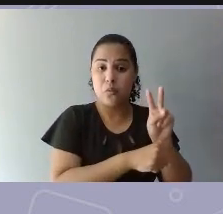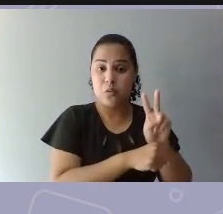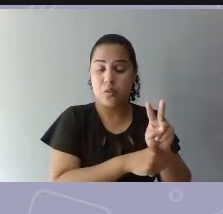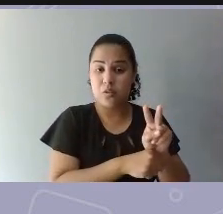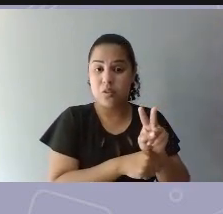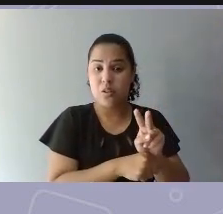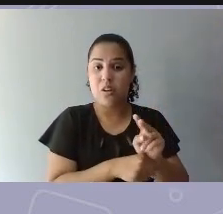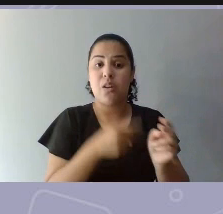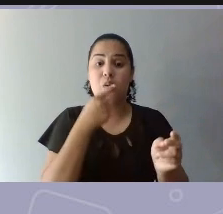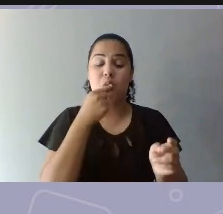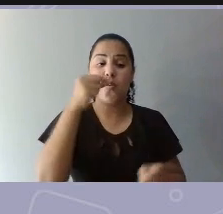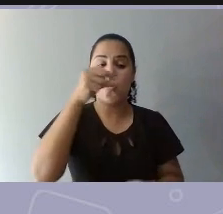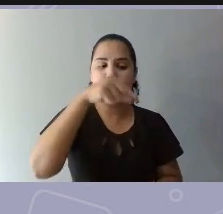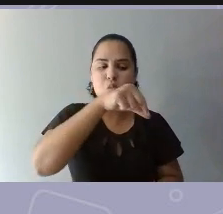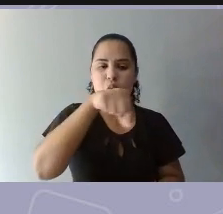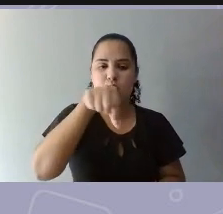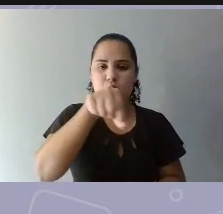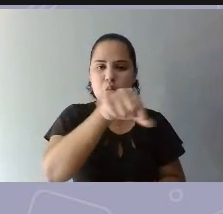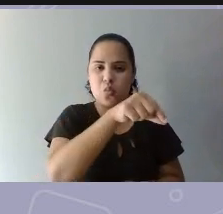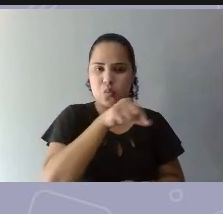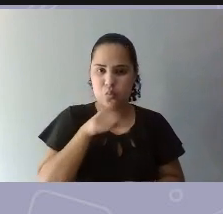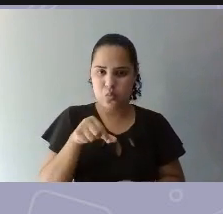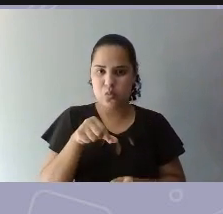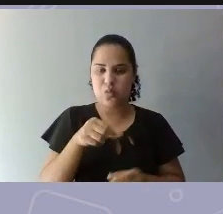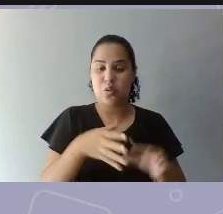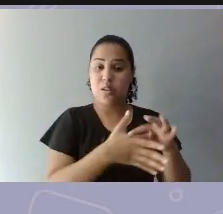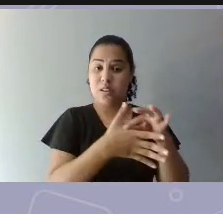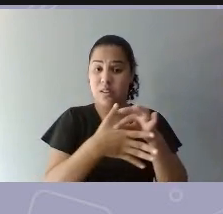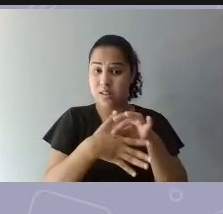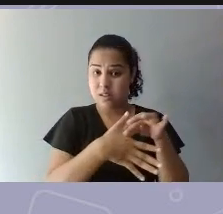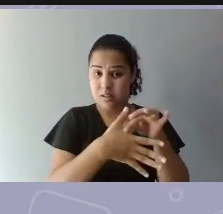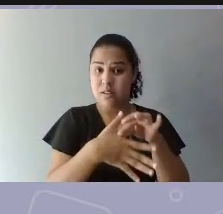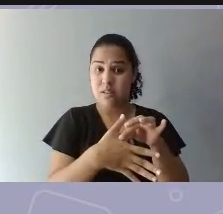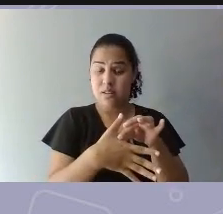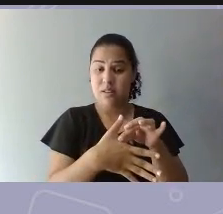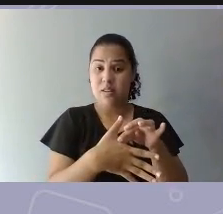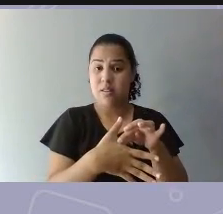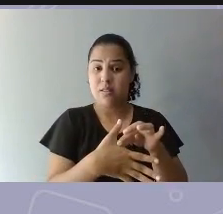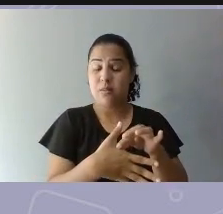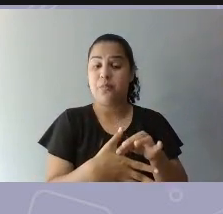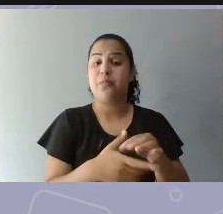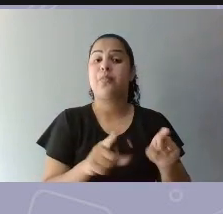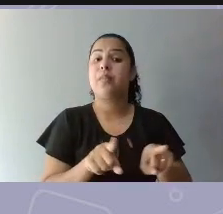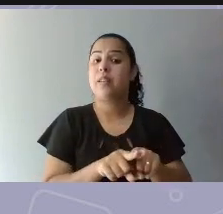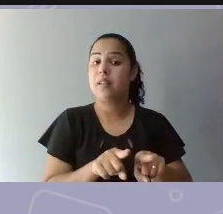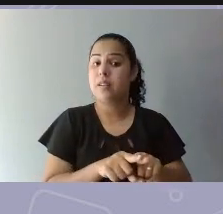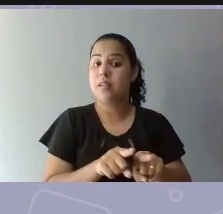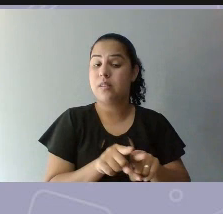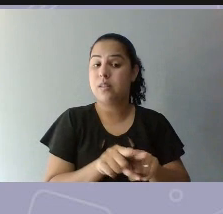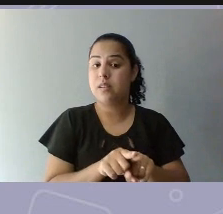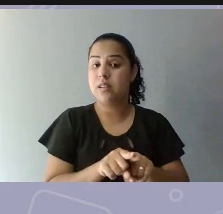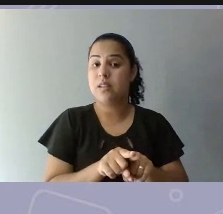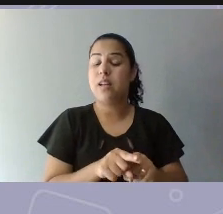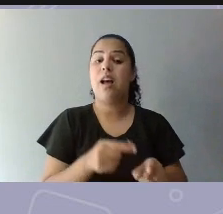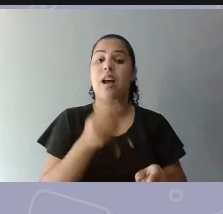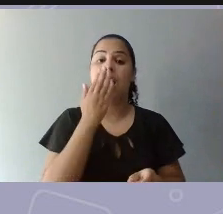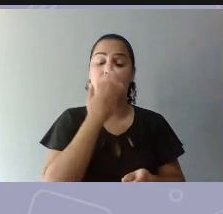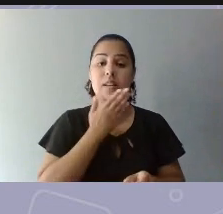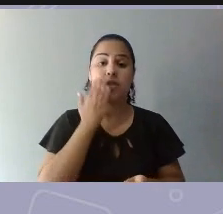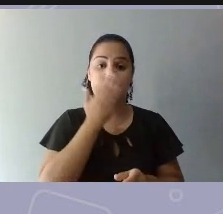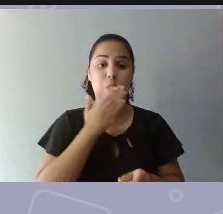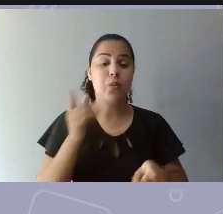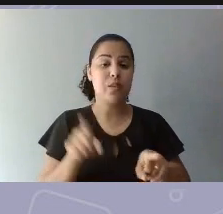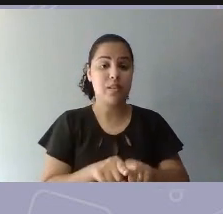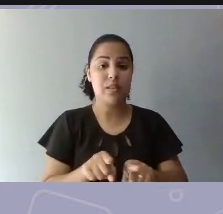usado em alguns casos para preservação de carnes como a charque além disso a adição de açúcar também ajuda na